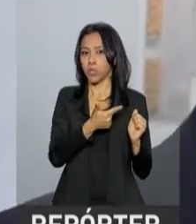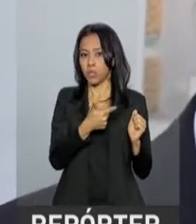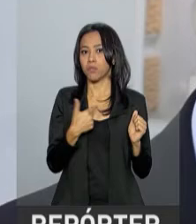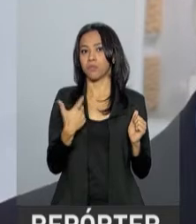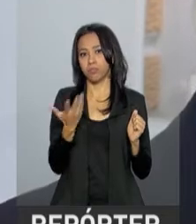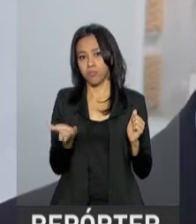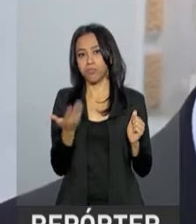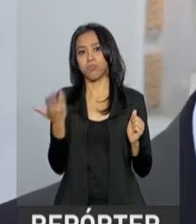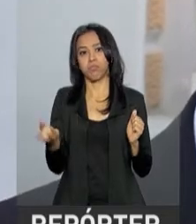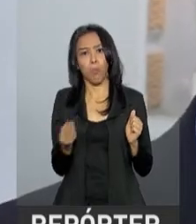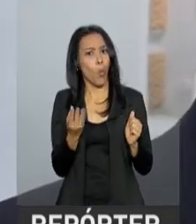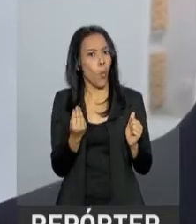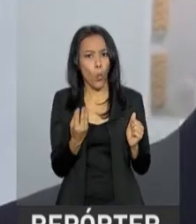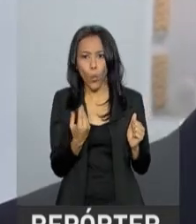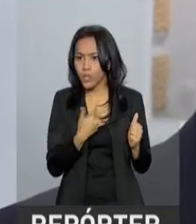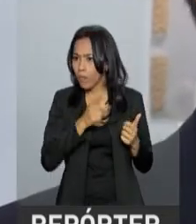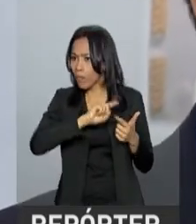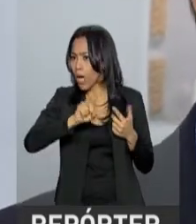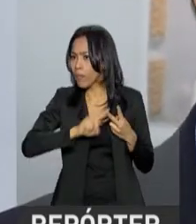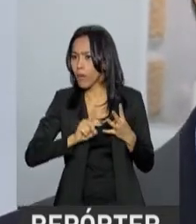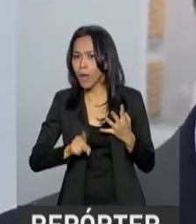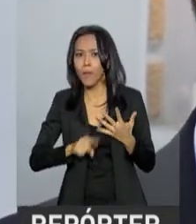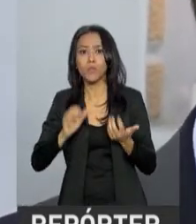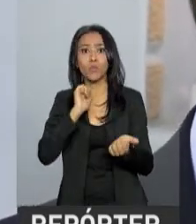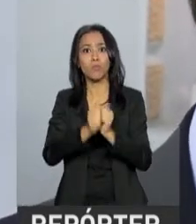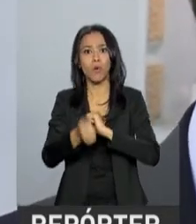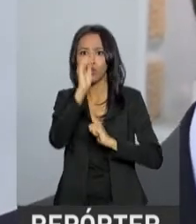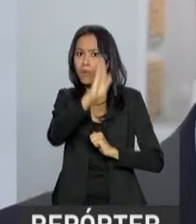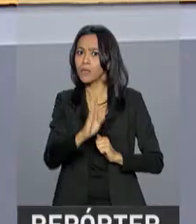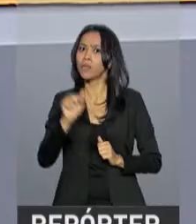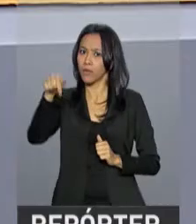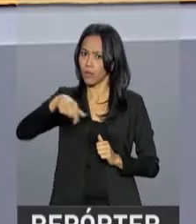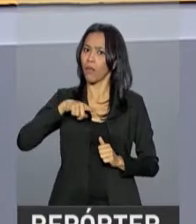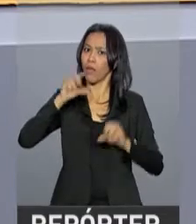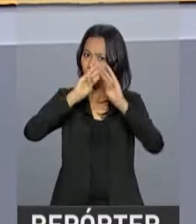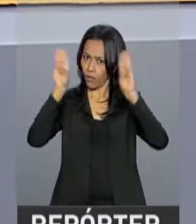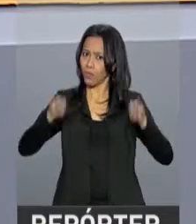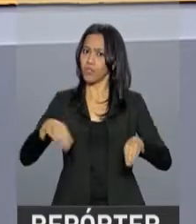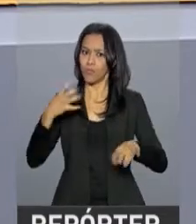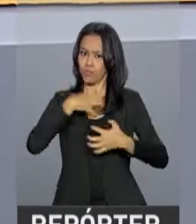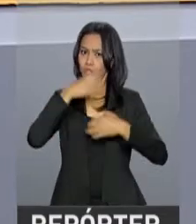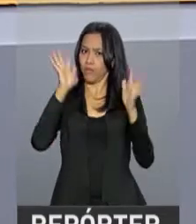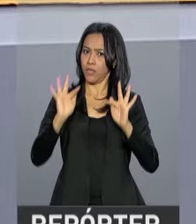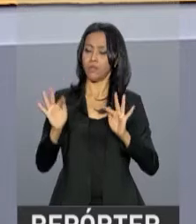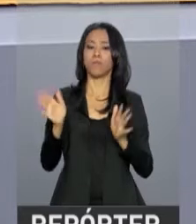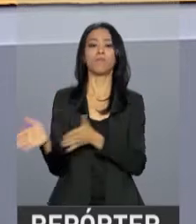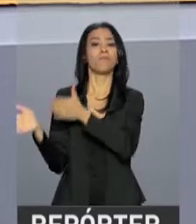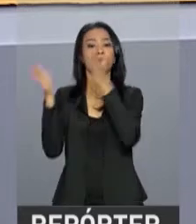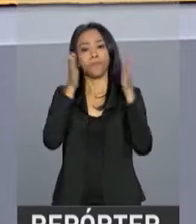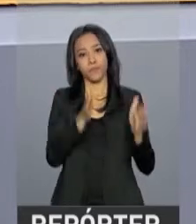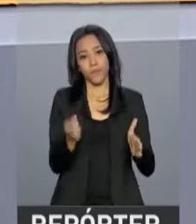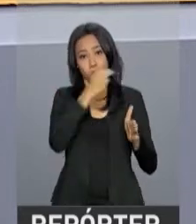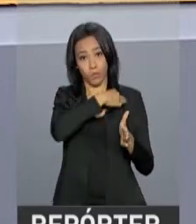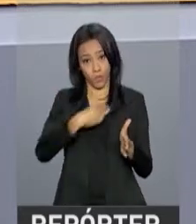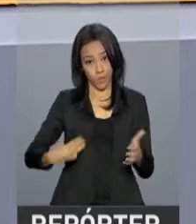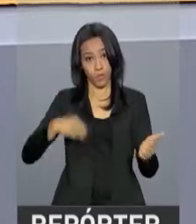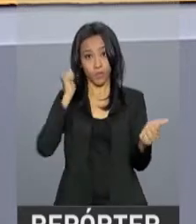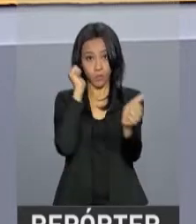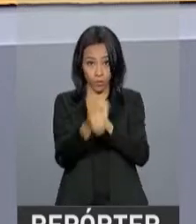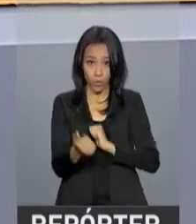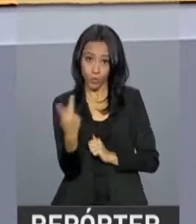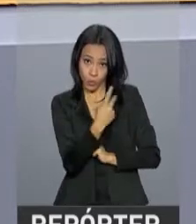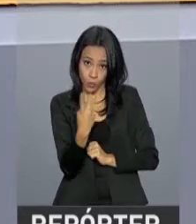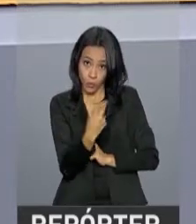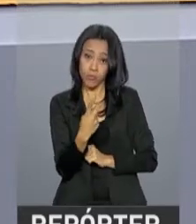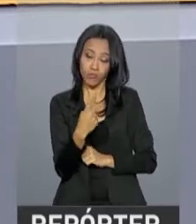com bastante acesso ao futebol brasileiro que nos deixou muito feliz os ministros do esporte também concordaram que é preciso